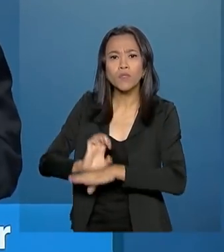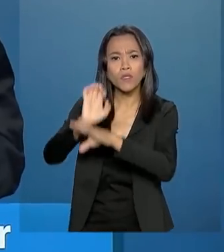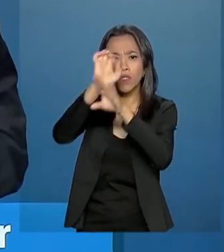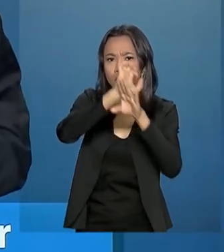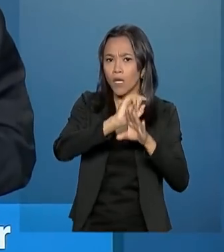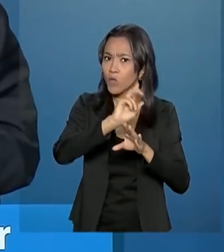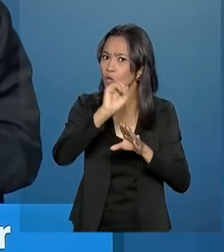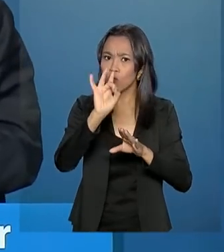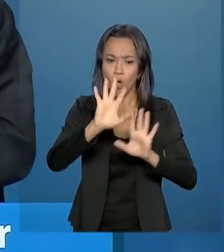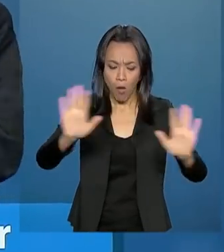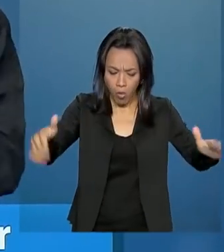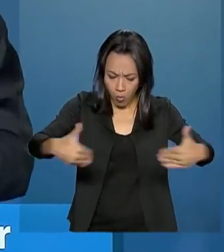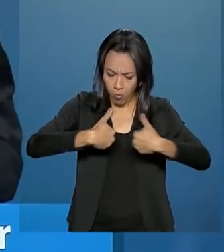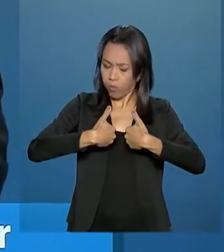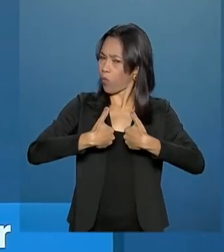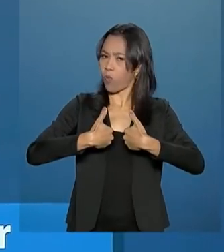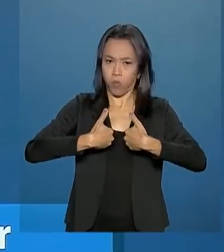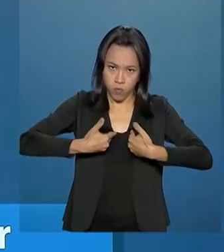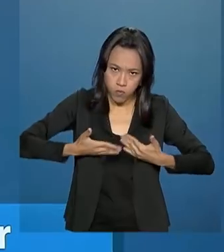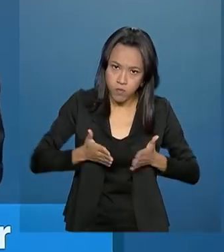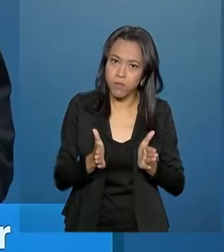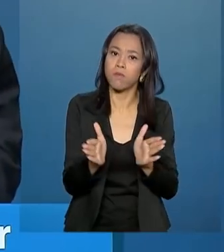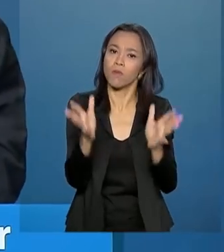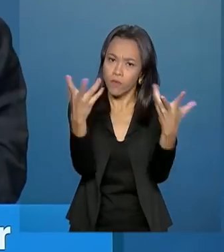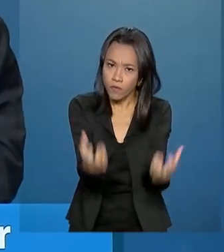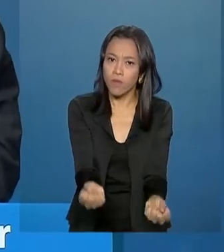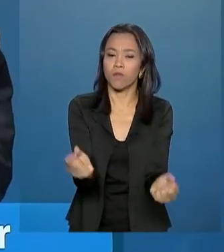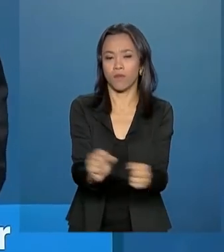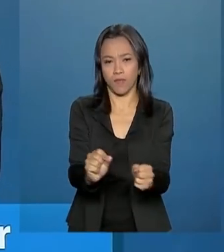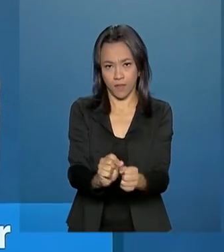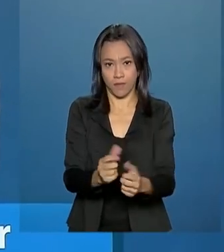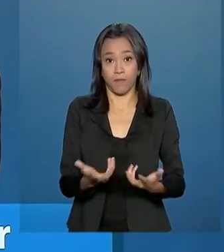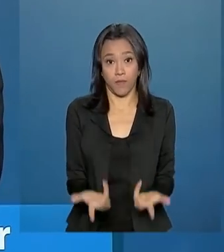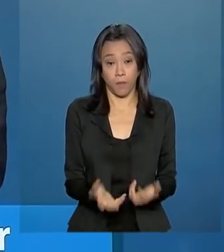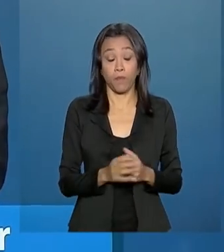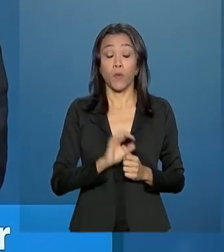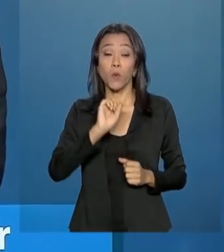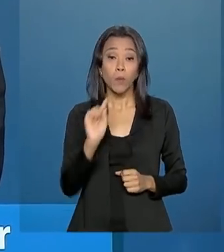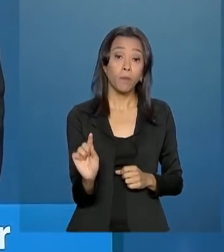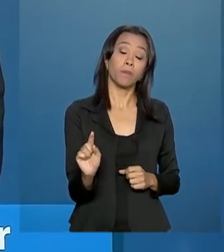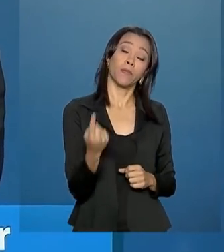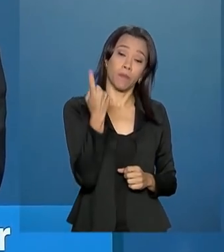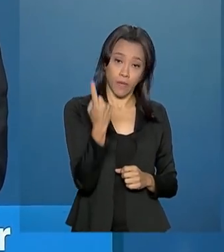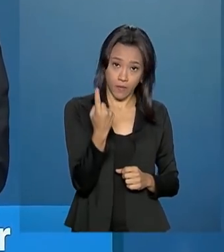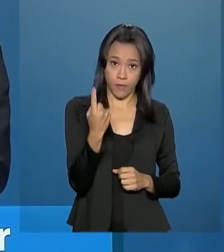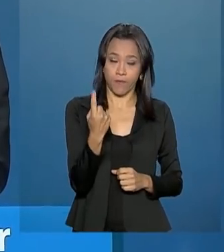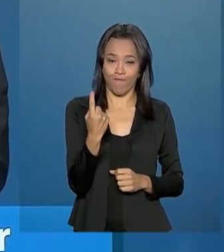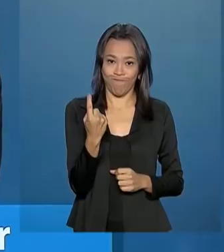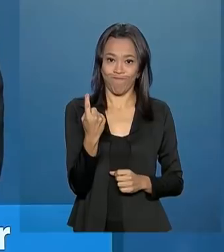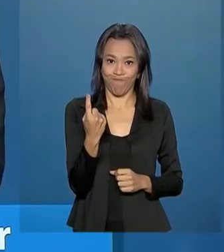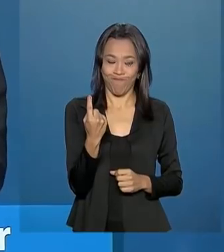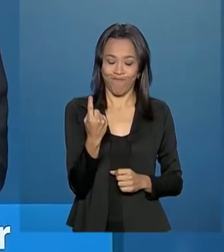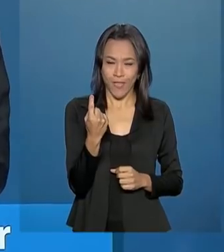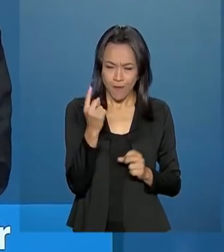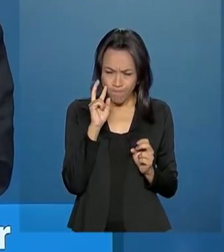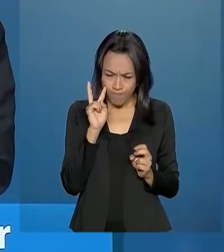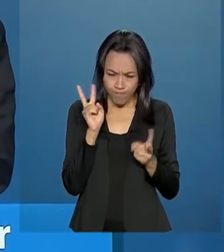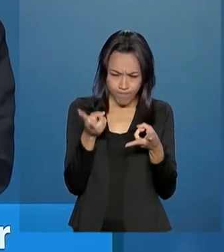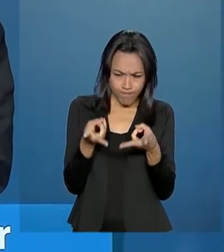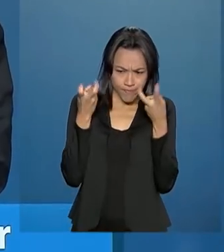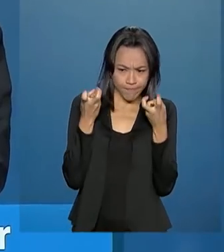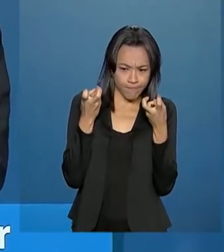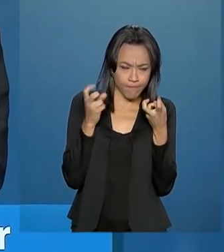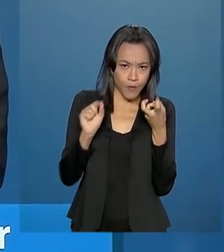e atribuições. E nós vamos ter que fazer isso acontecer. O nosso primeiro olhar para isso